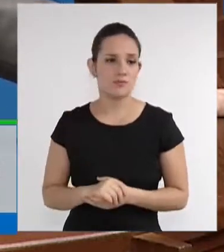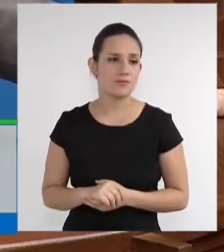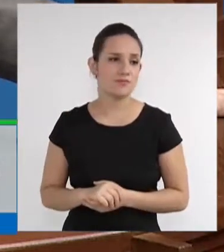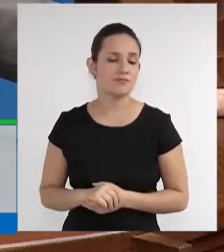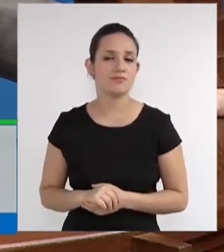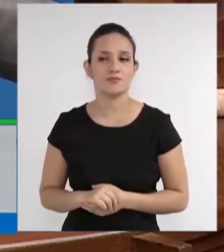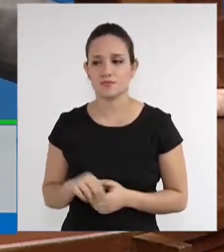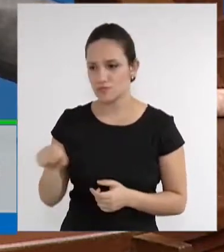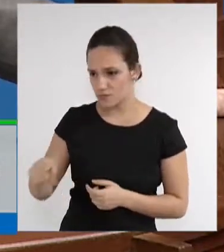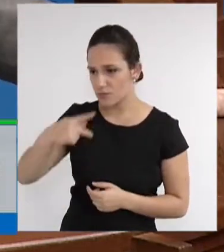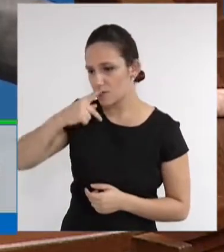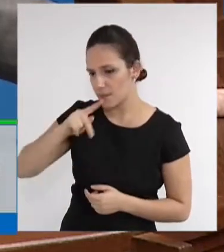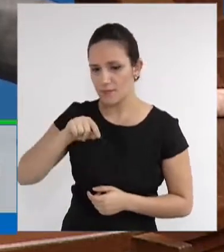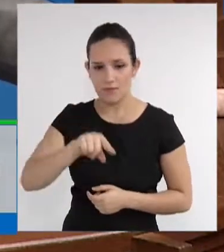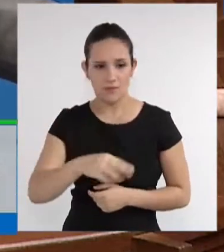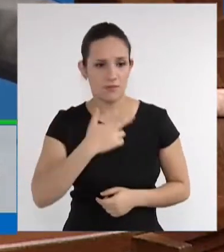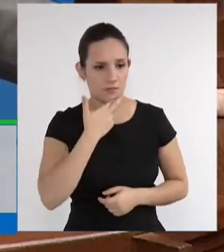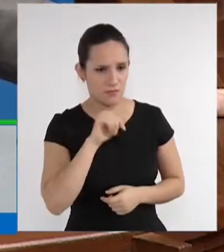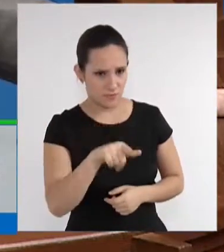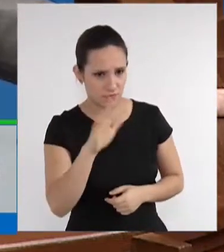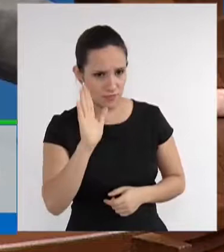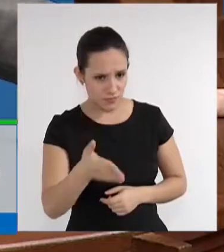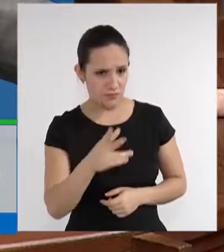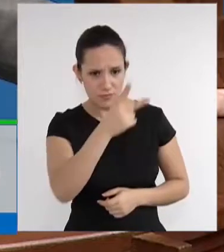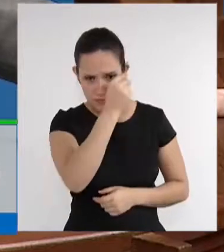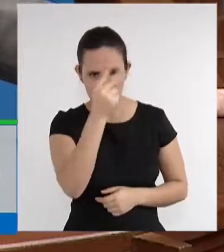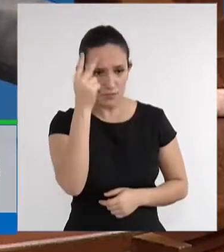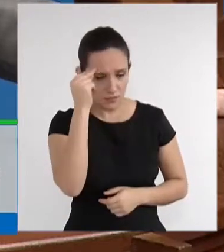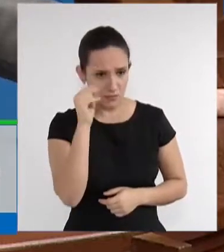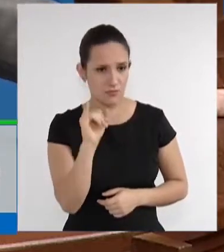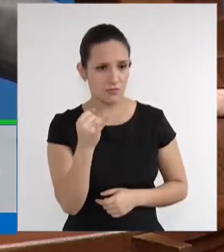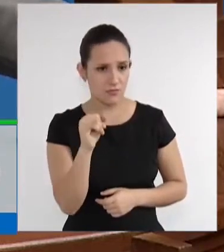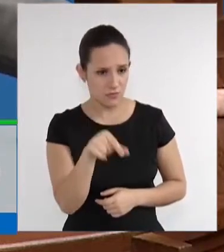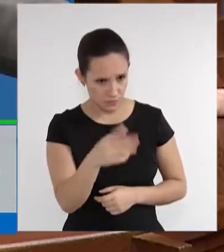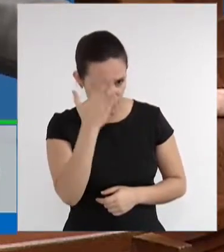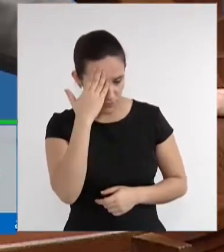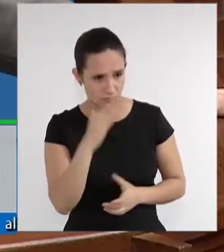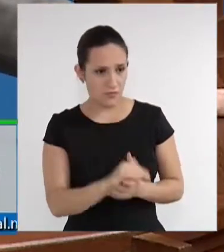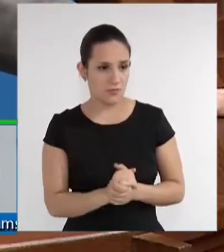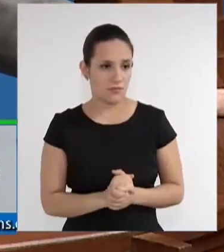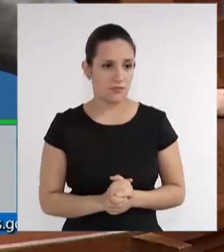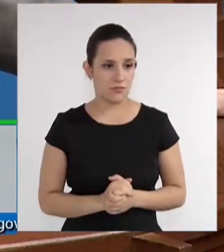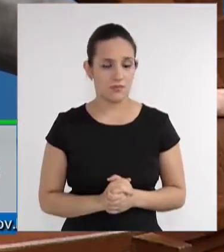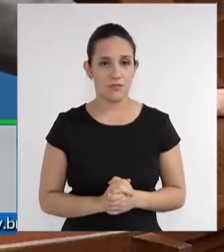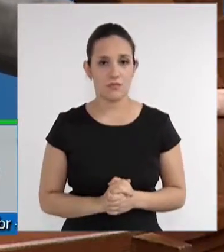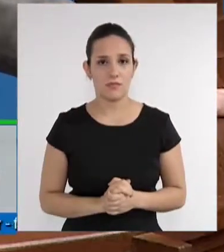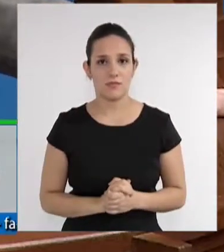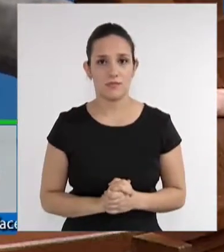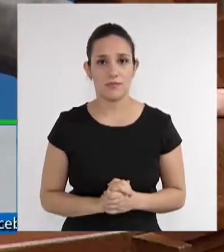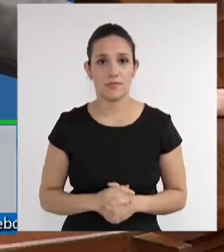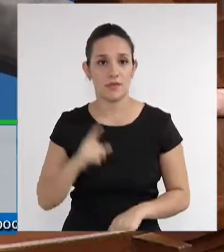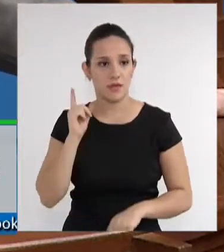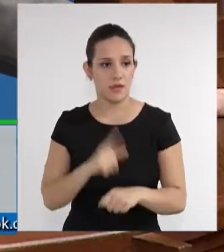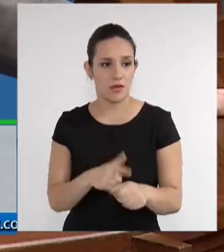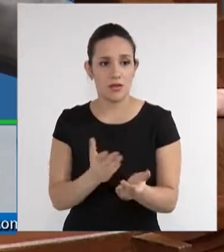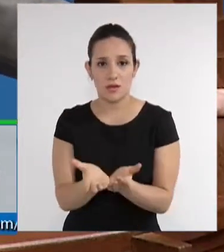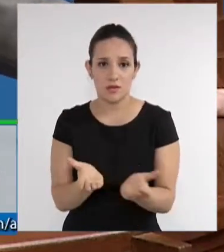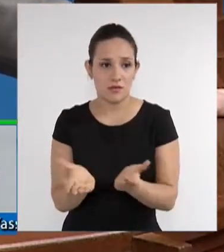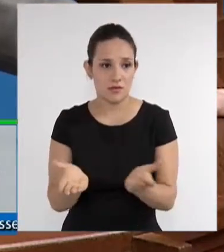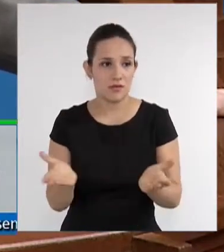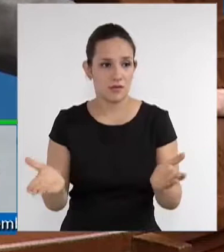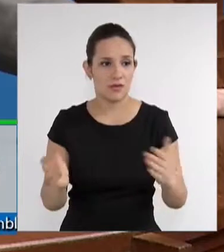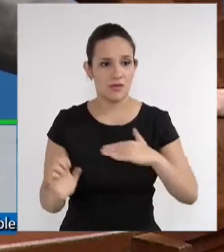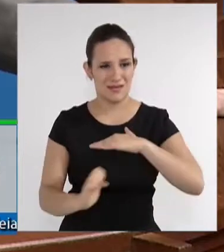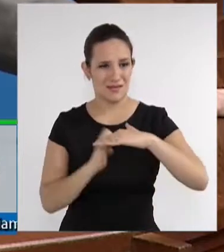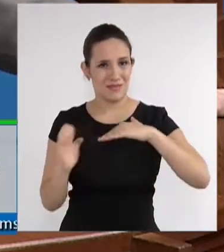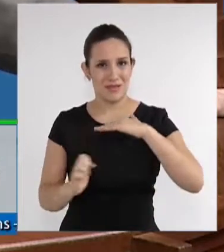Ciufi, deputado Renato Câmara, que foi prefeito da cidade de Viema, quem escolhe o poder público na licitação, ele não tem a